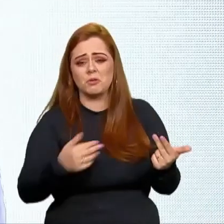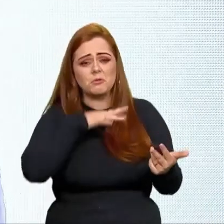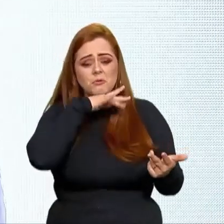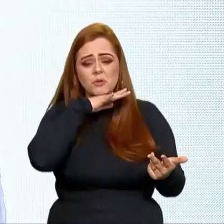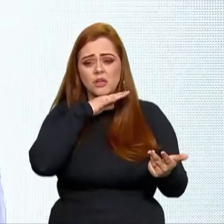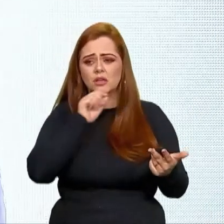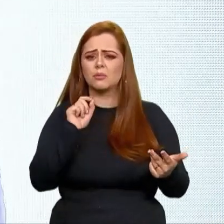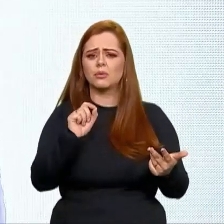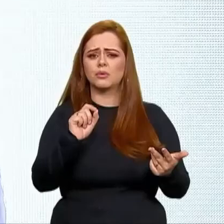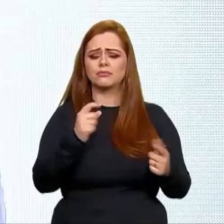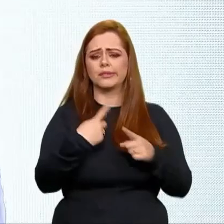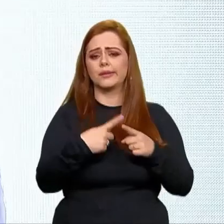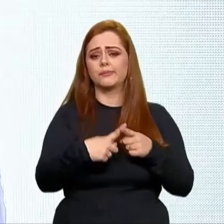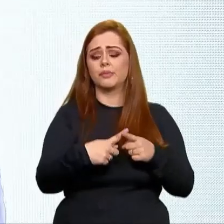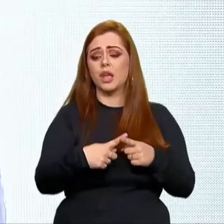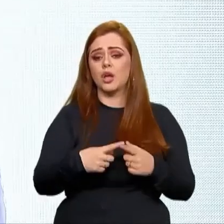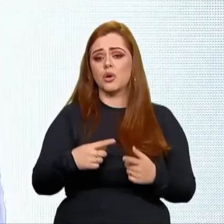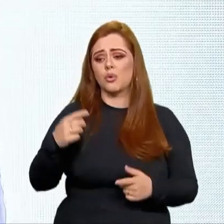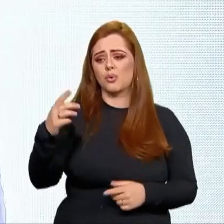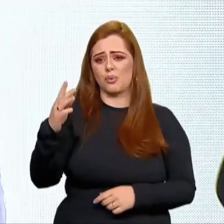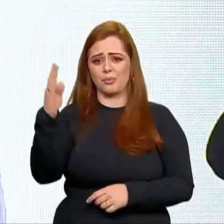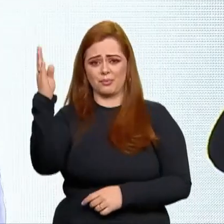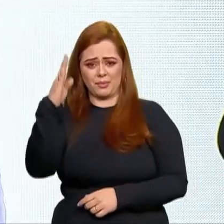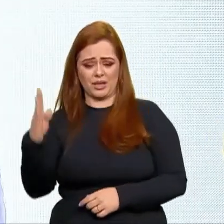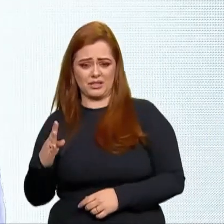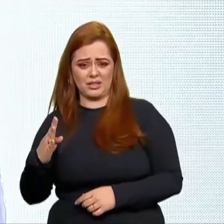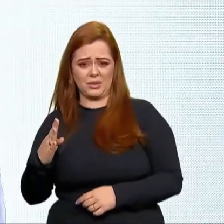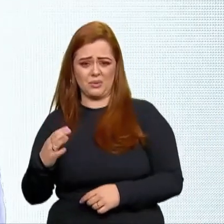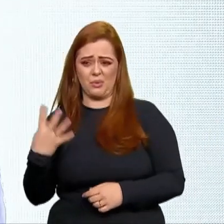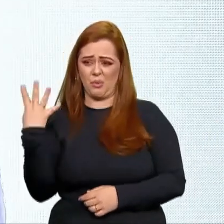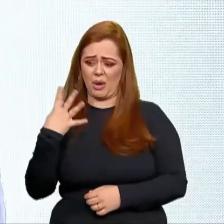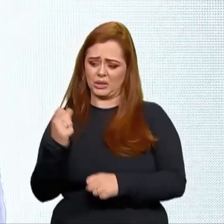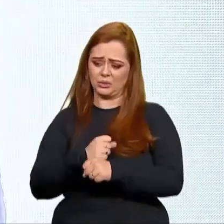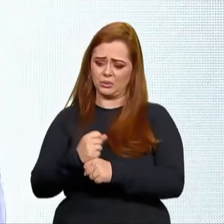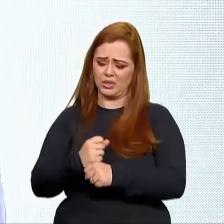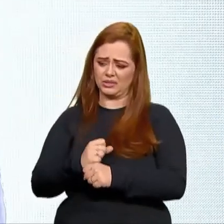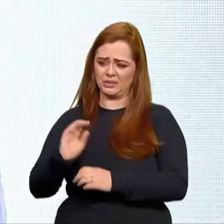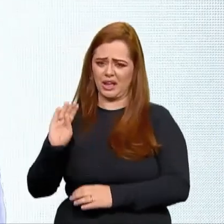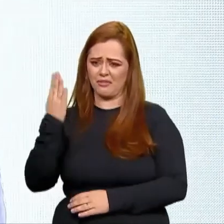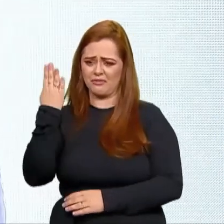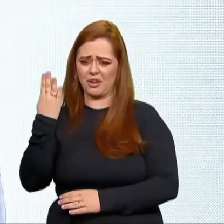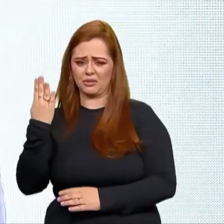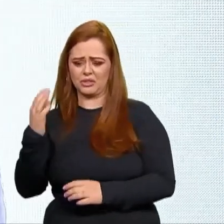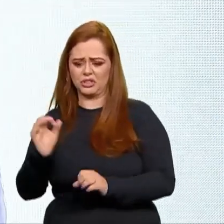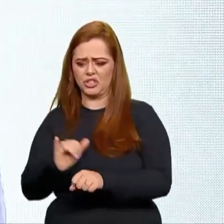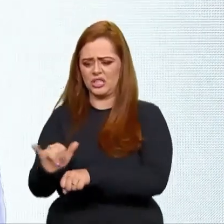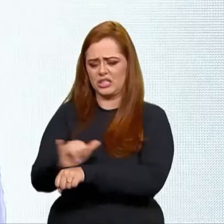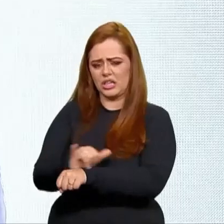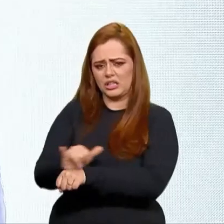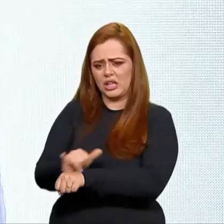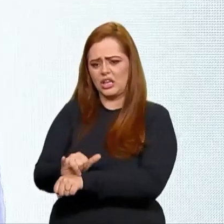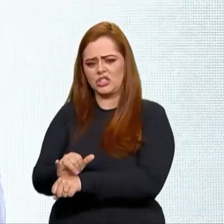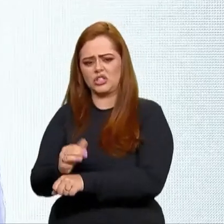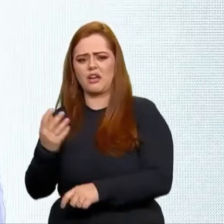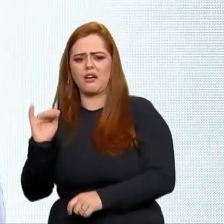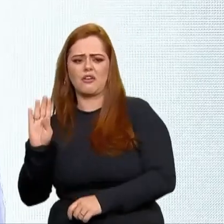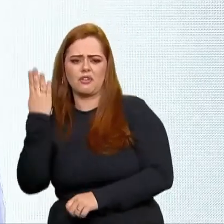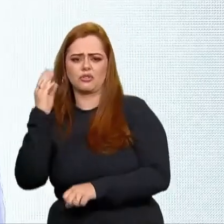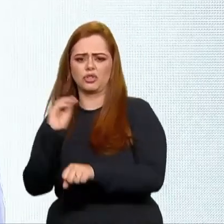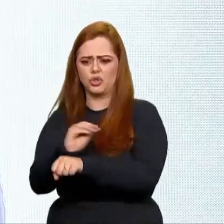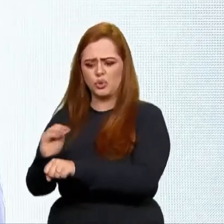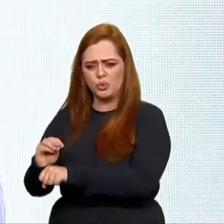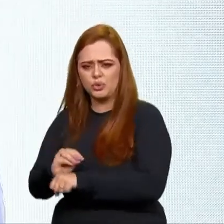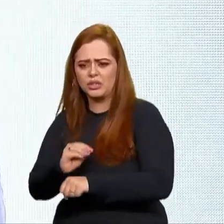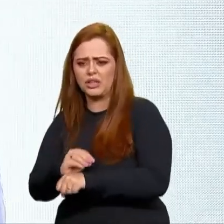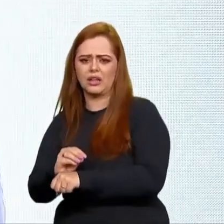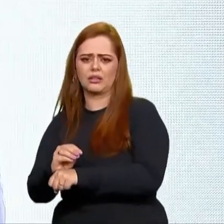últimos 4 anos teve que conviver com a omissão, com a falta de planejamento, a falta de cuidado com a economia e na